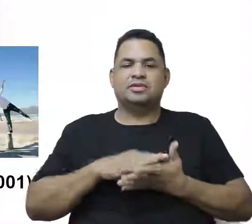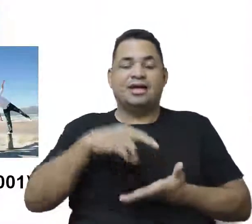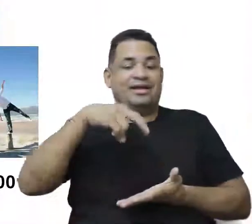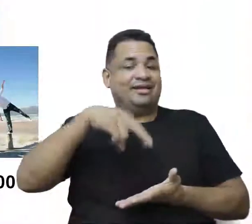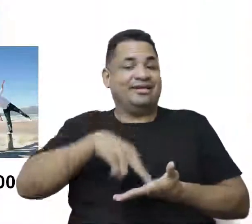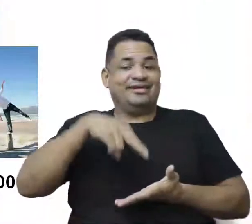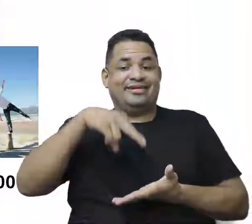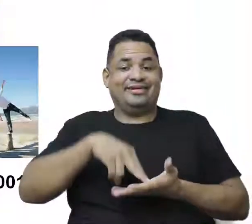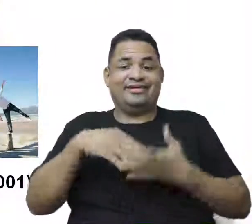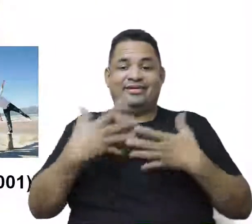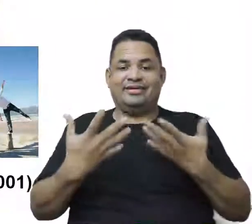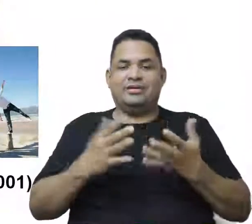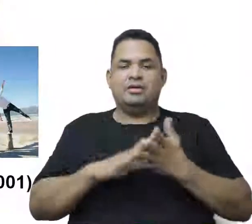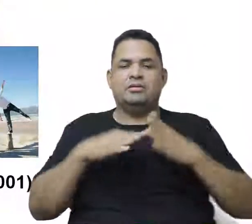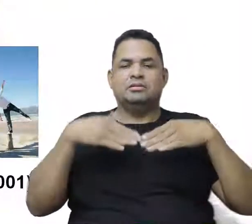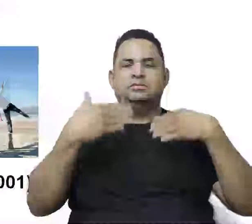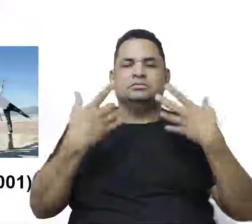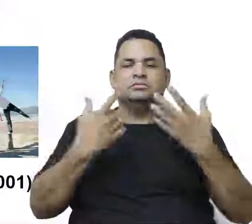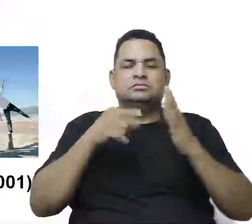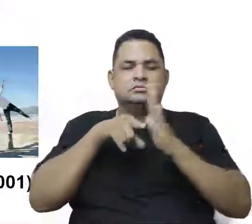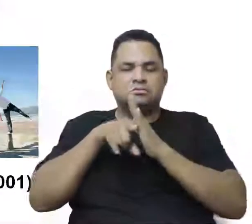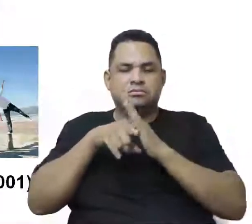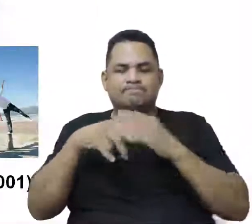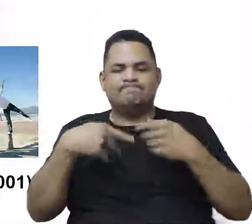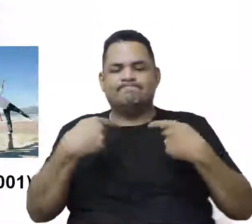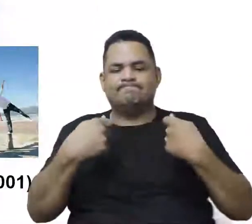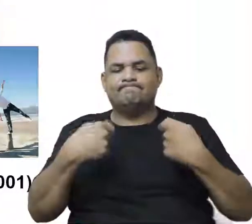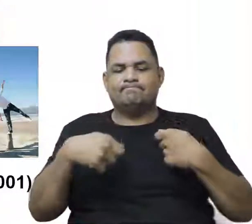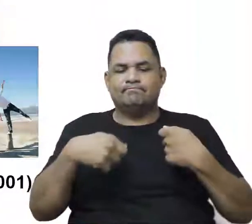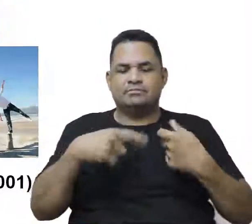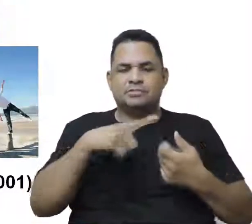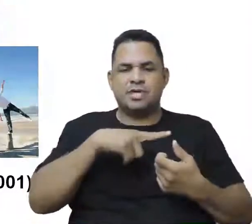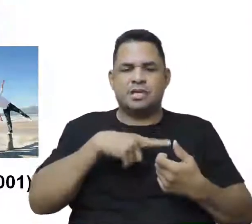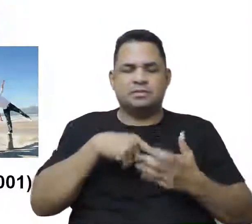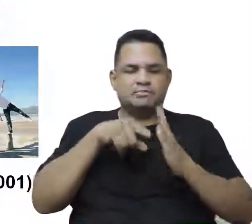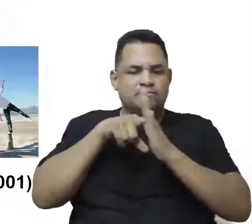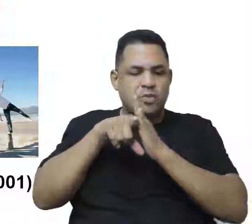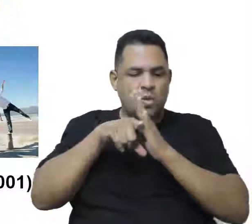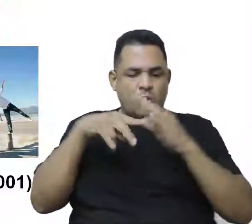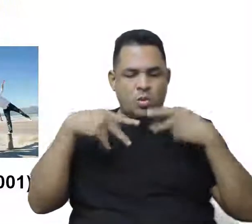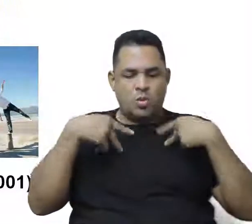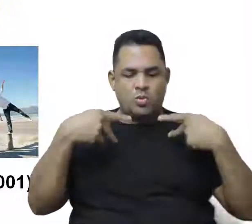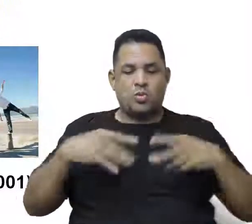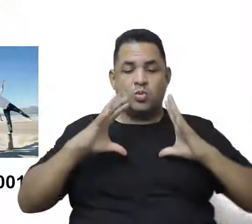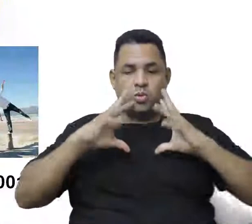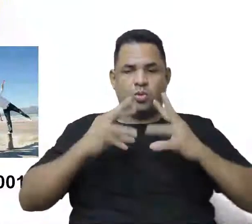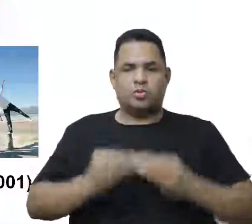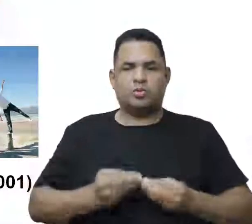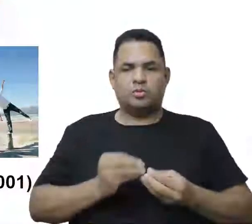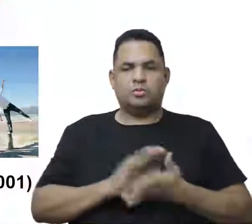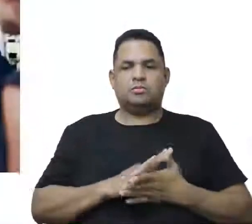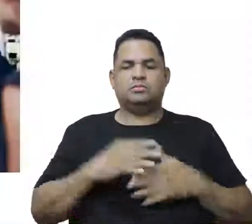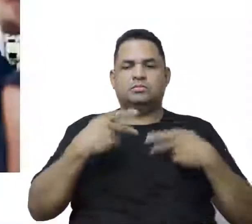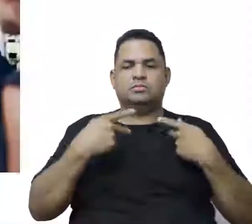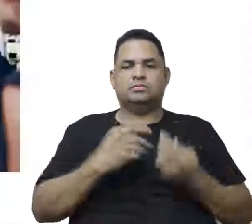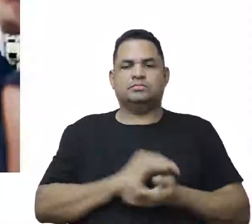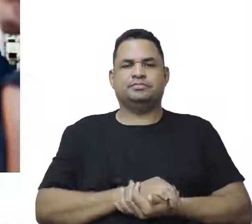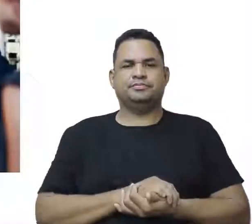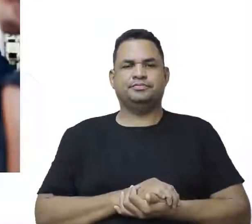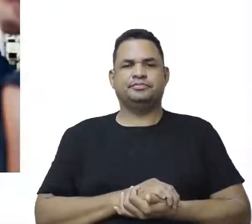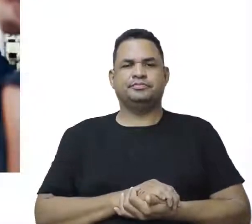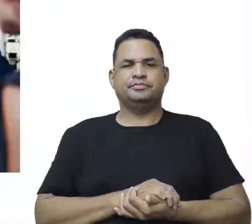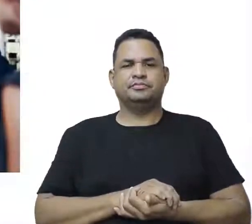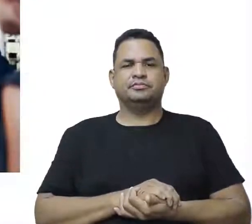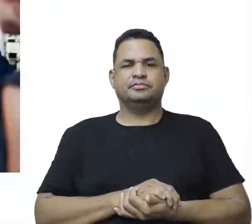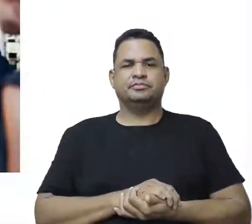Então, assim, quando a gente for analisar uma pessoa, a gente ter esse cuidado da análise de um todo. Exatamente. Né, da parte fisiológica. E